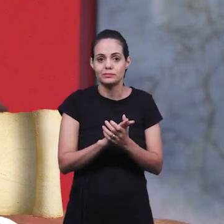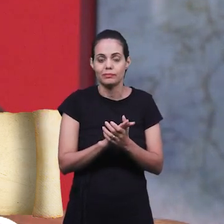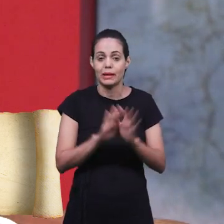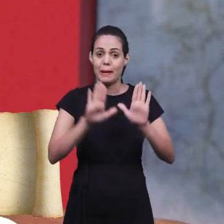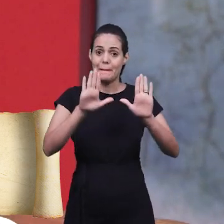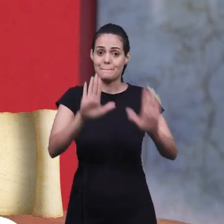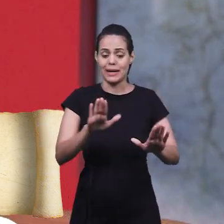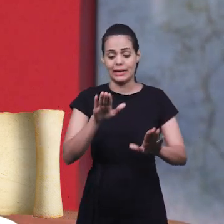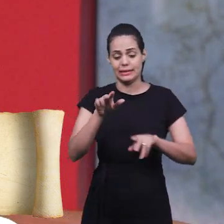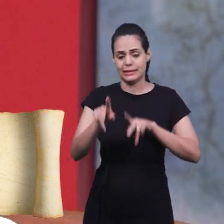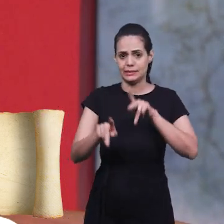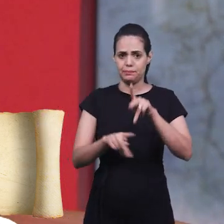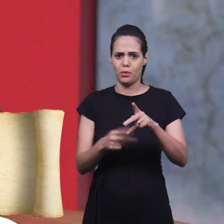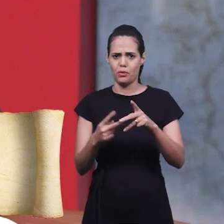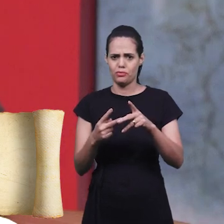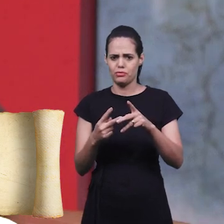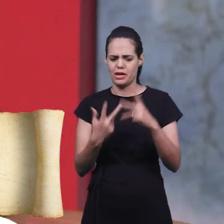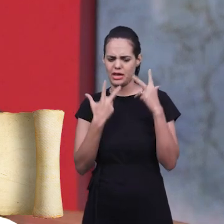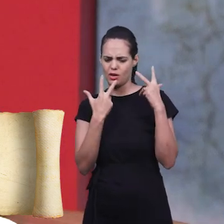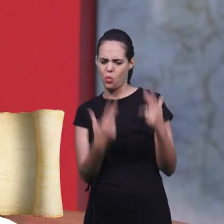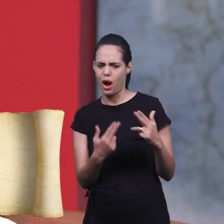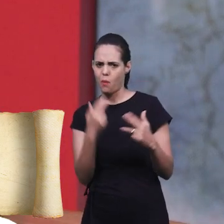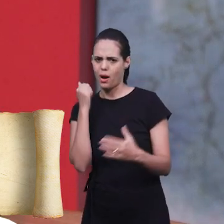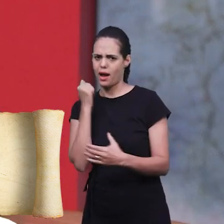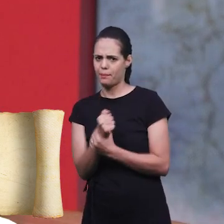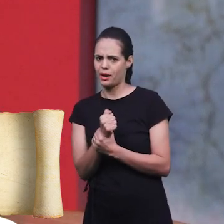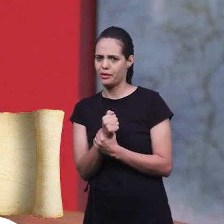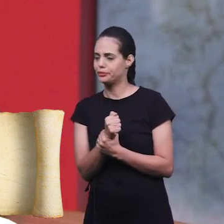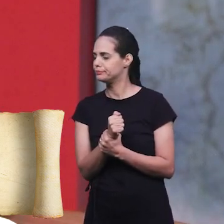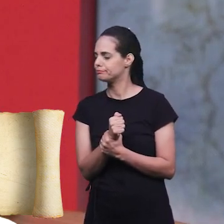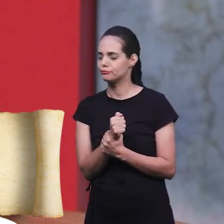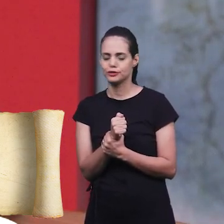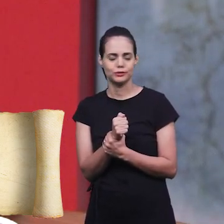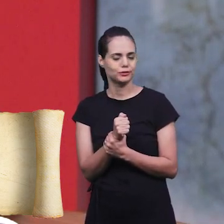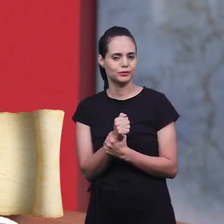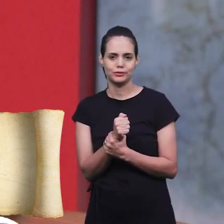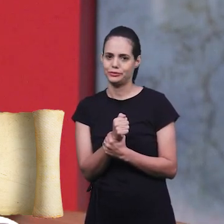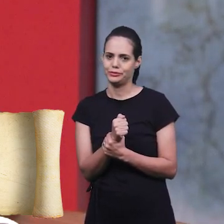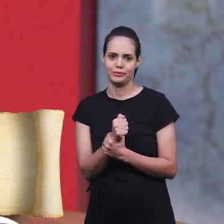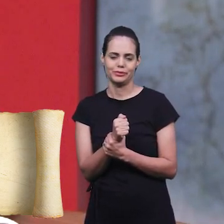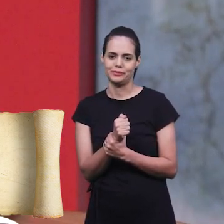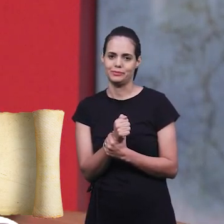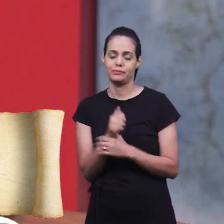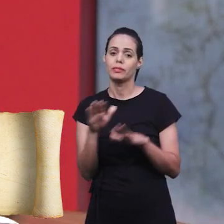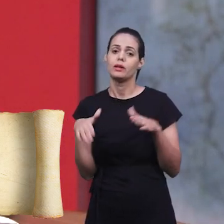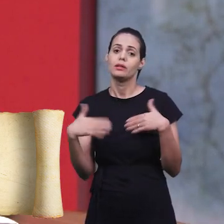E Deus faz um acordo com esse povo através de leis.